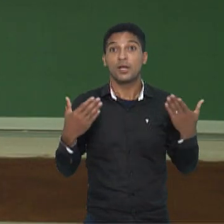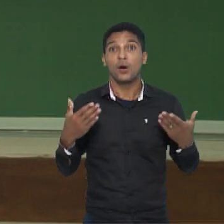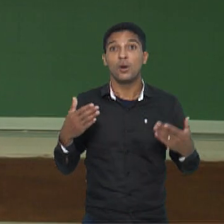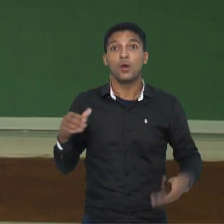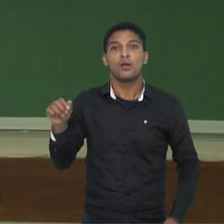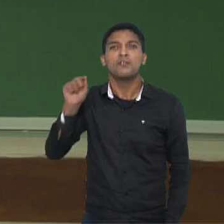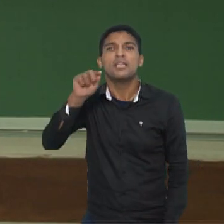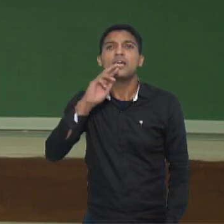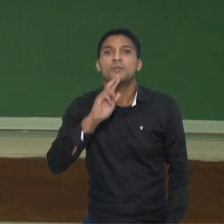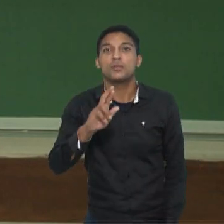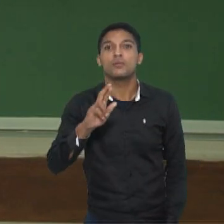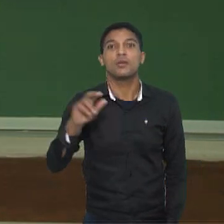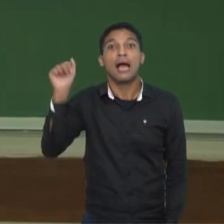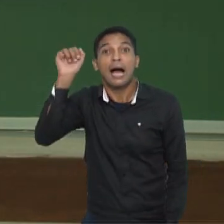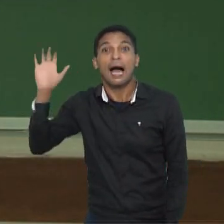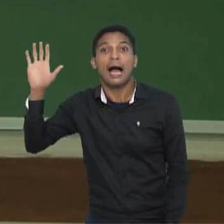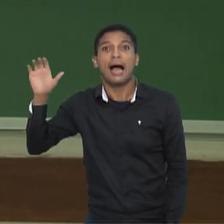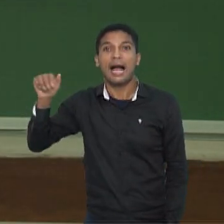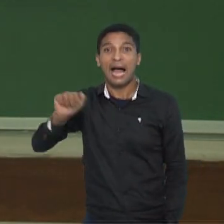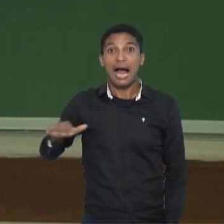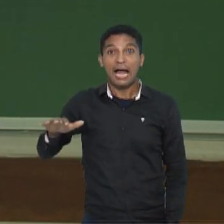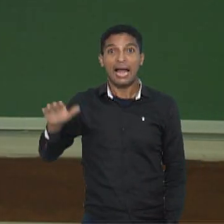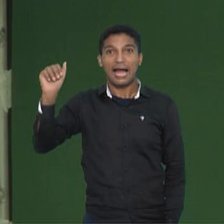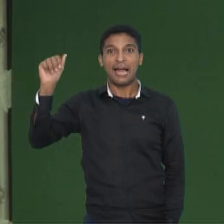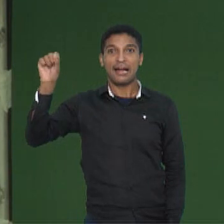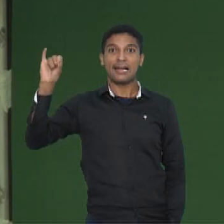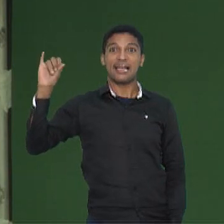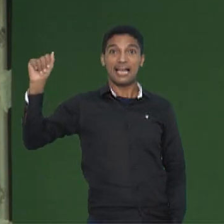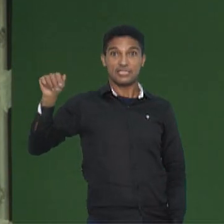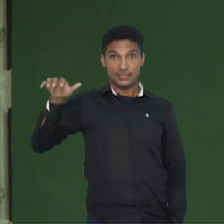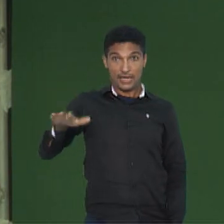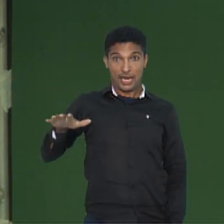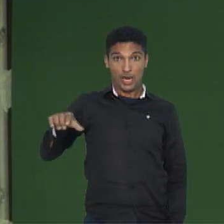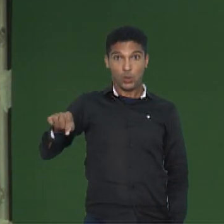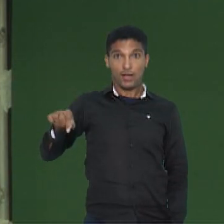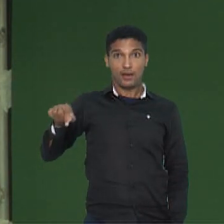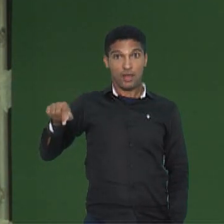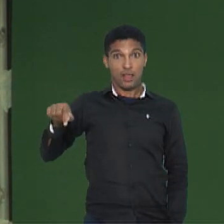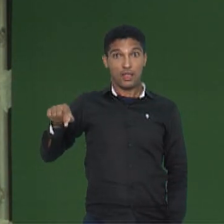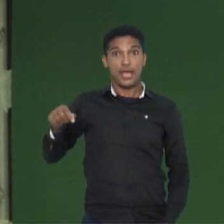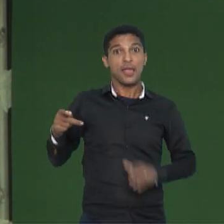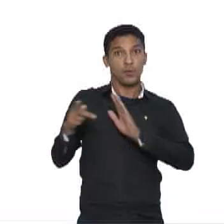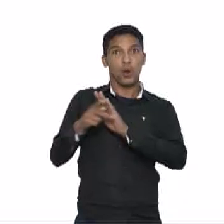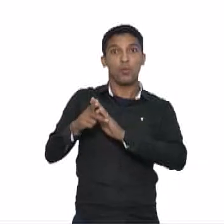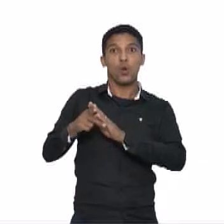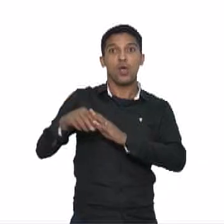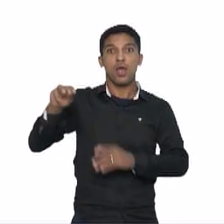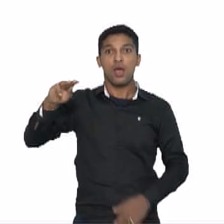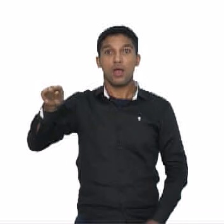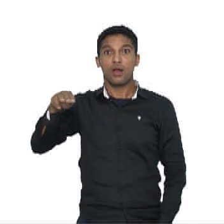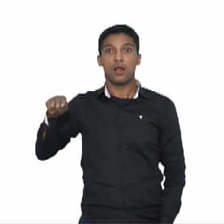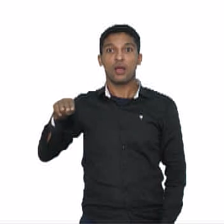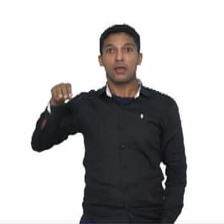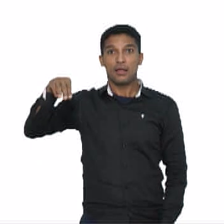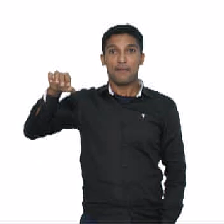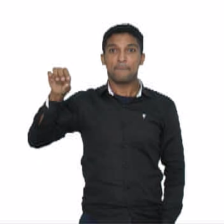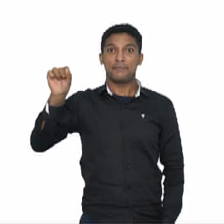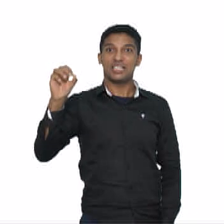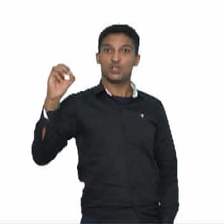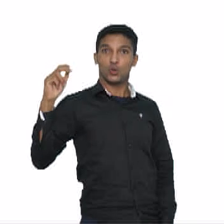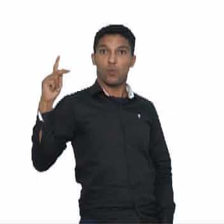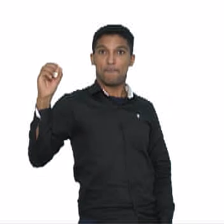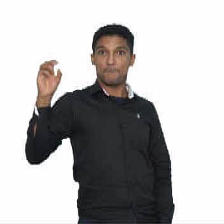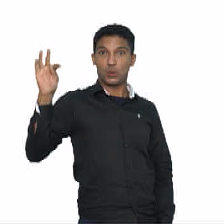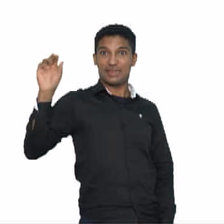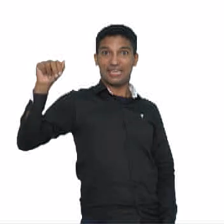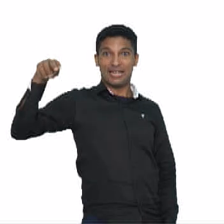O que você respondeu no quiz 3? A região da Ásia, conhecida como Mesopotâmia, foi importante